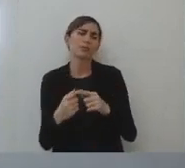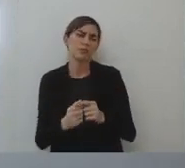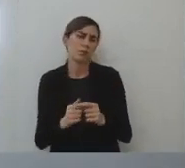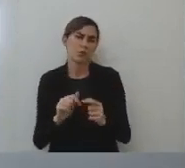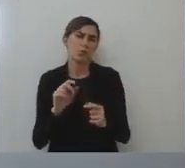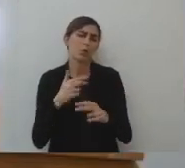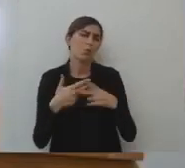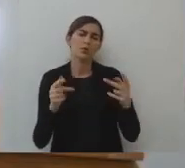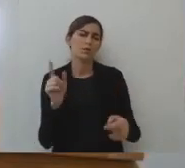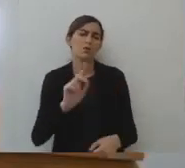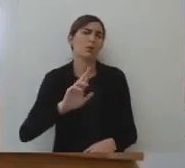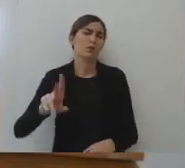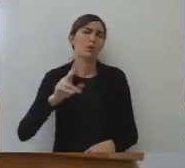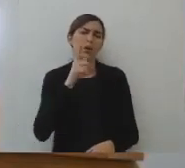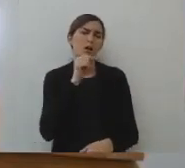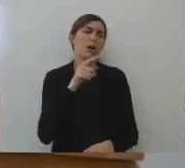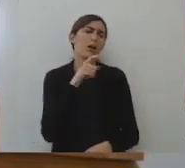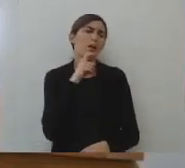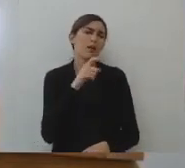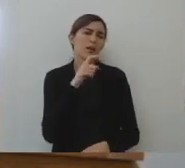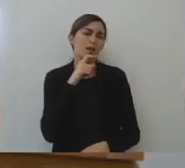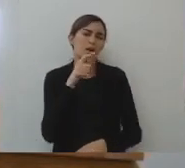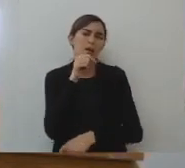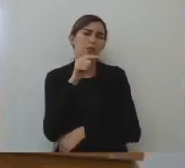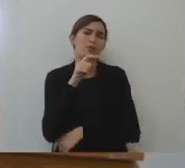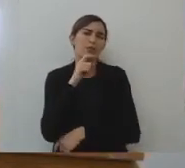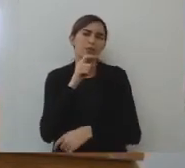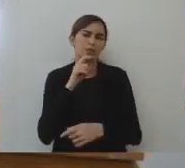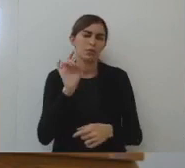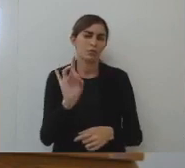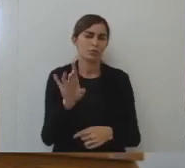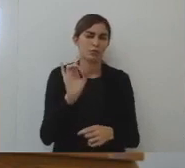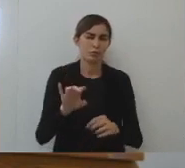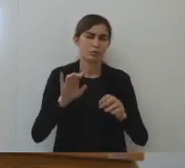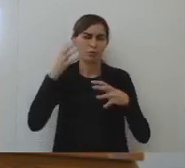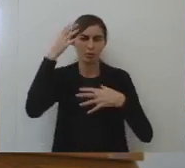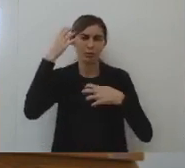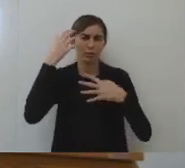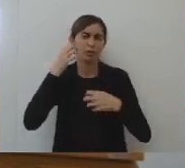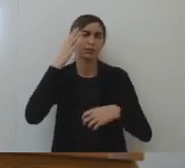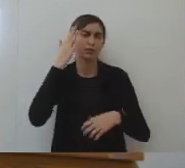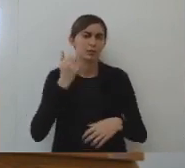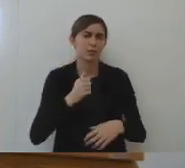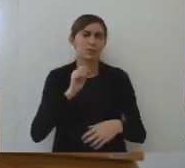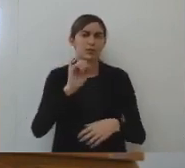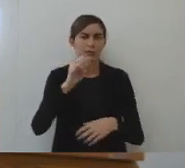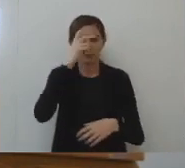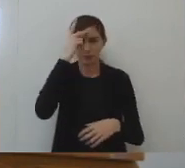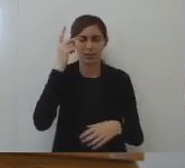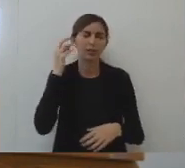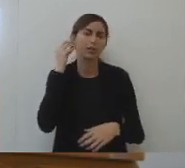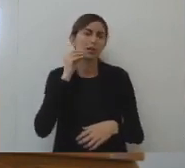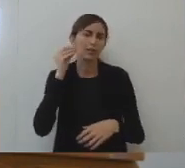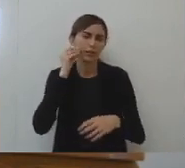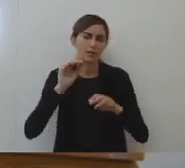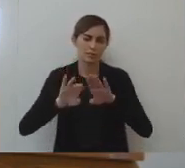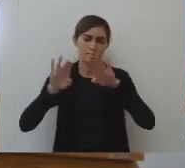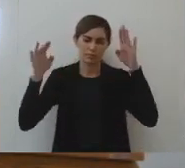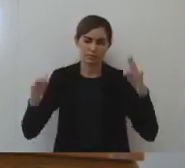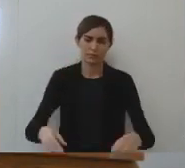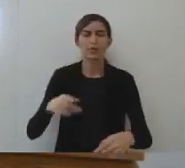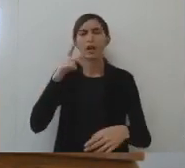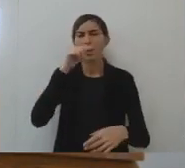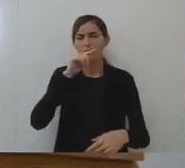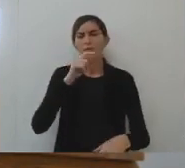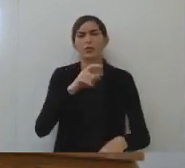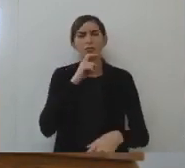não acontece: o jato de água fria. Só que os macacos que estavam lá sabiam que se alguém tentasse subir a mesa, eles tomariam